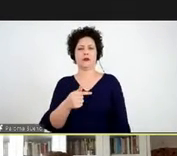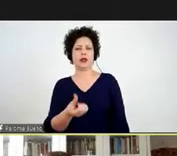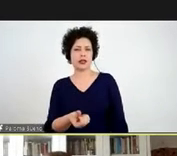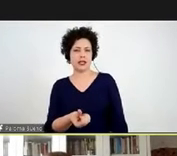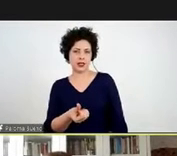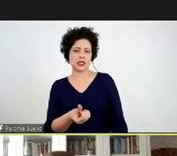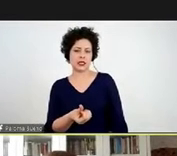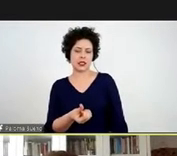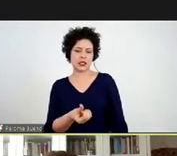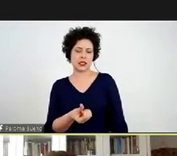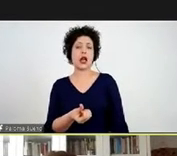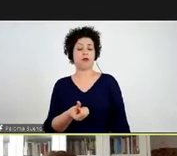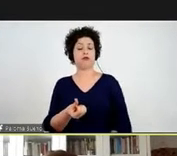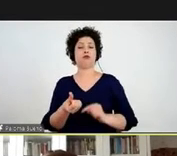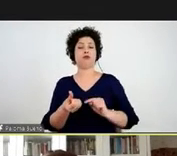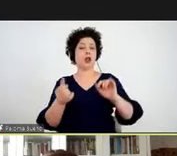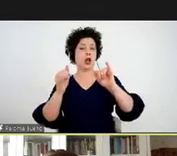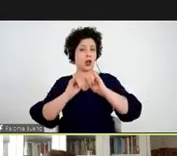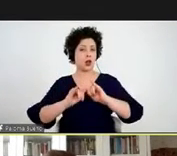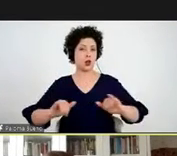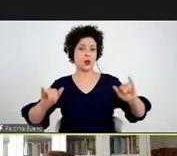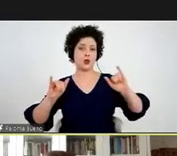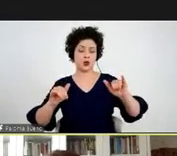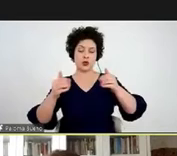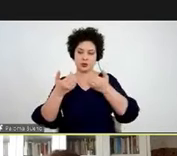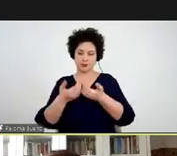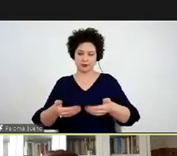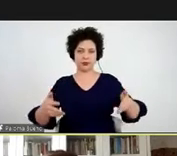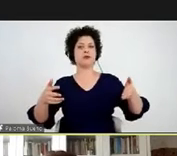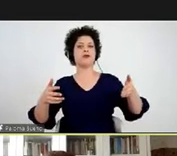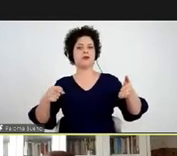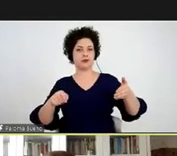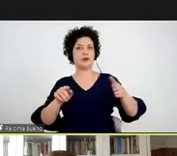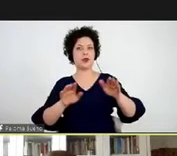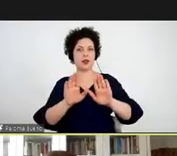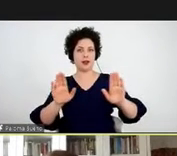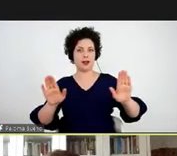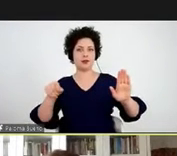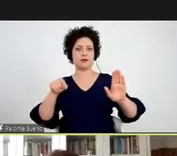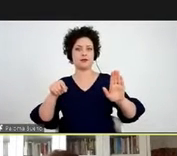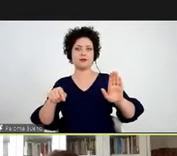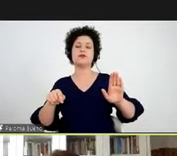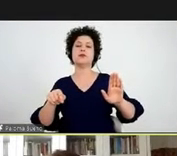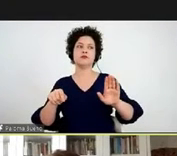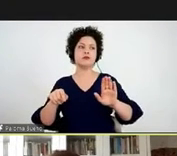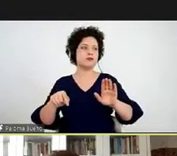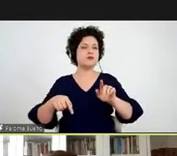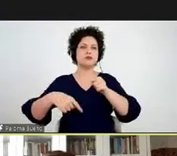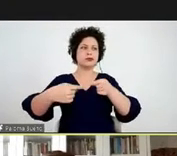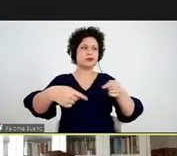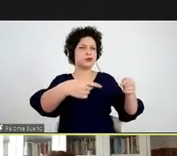1976, a notícia da inauguração da galeria, ela foi assunto nos